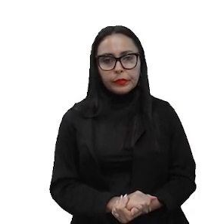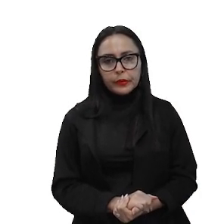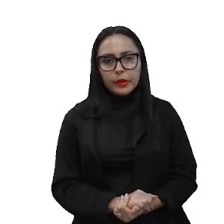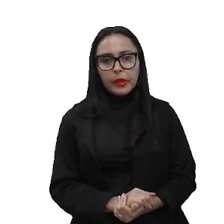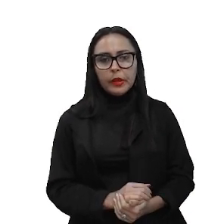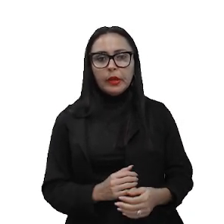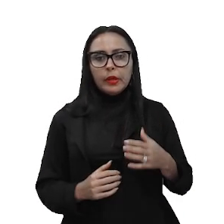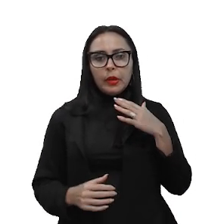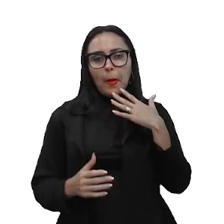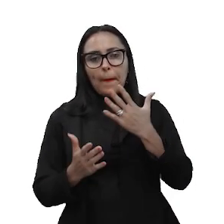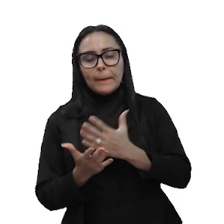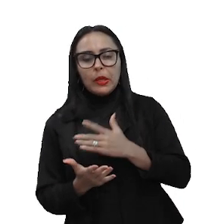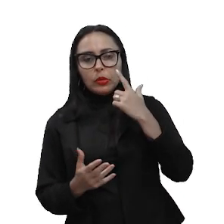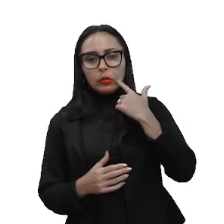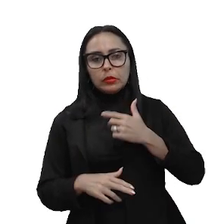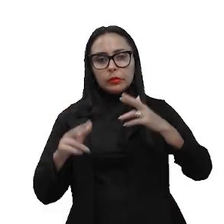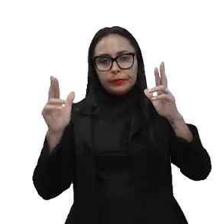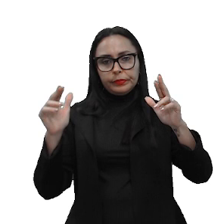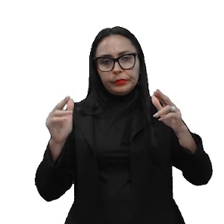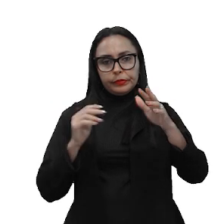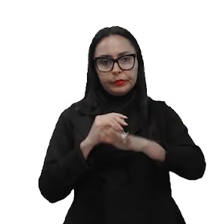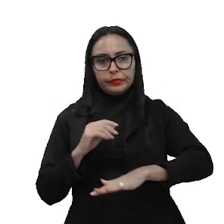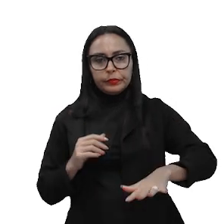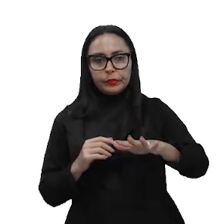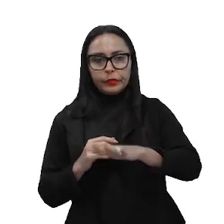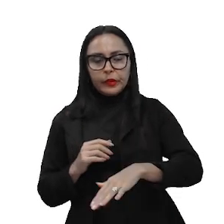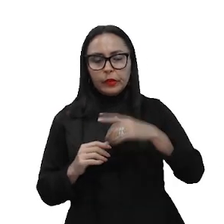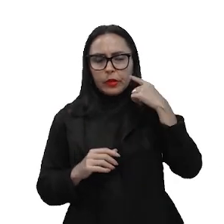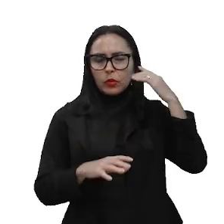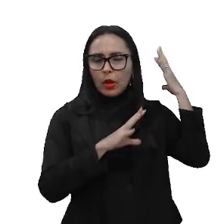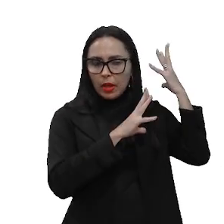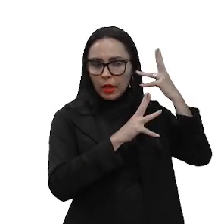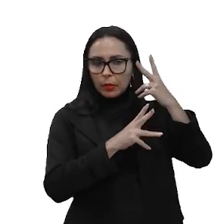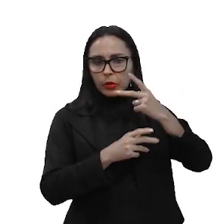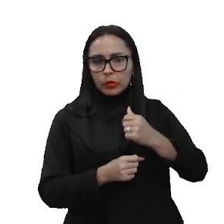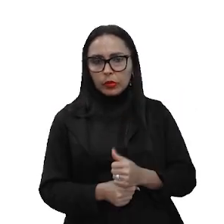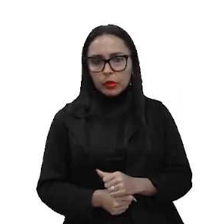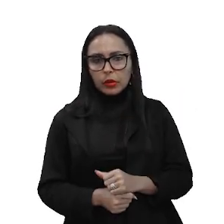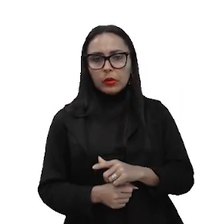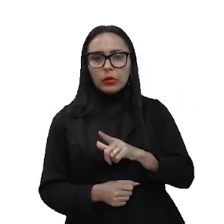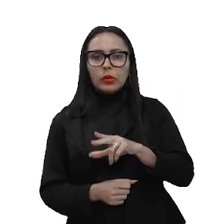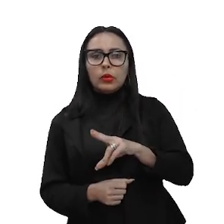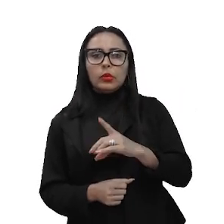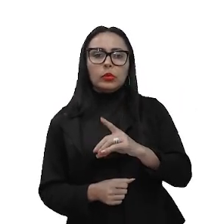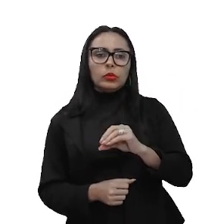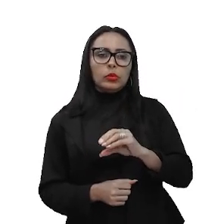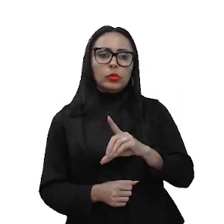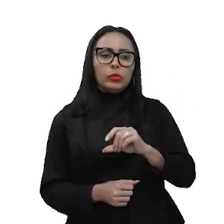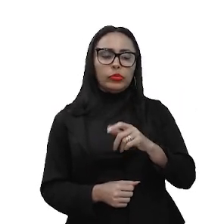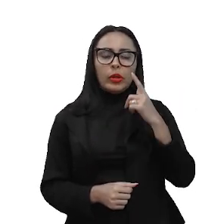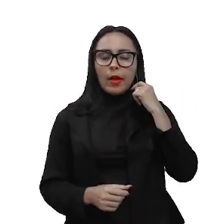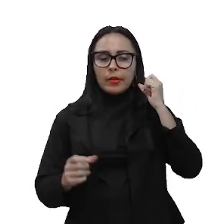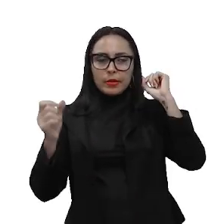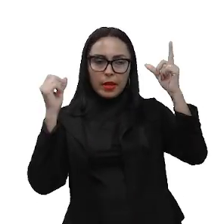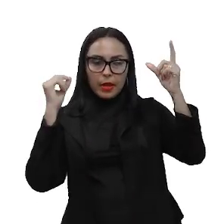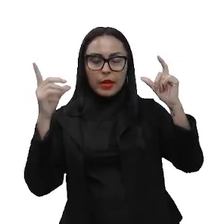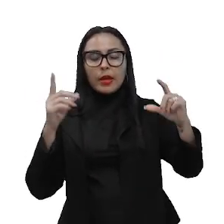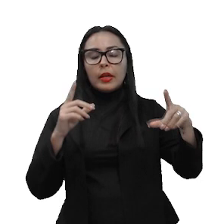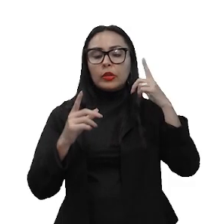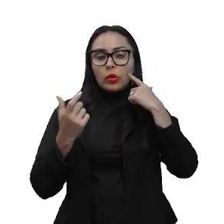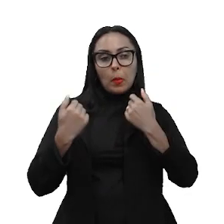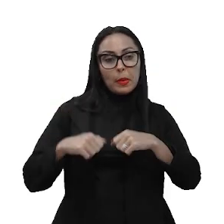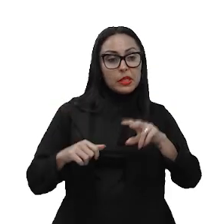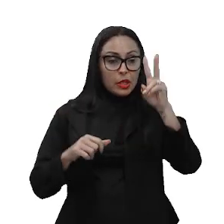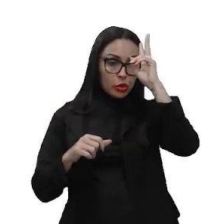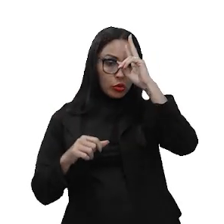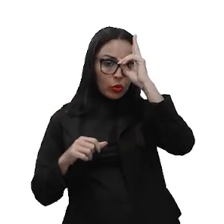termo sobre narratologia e ludologia. Fazendo uma recapitulação, ludologia é aquela ideia de que tipo, o jogo não precisa de